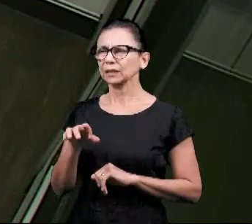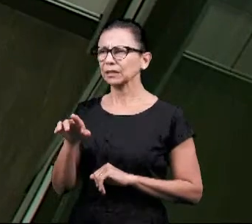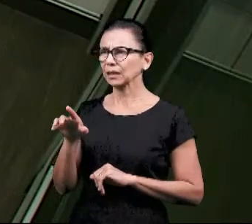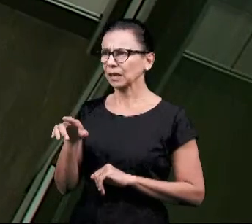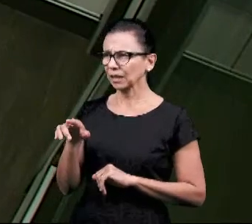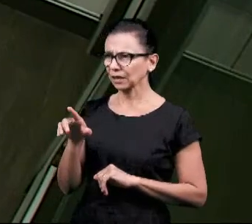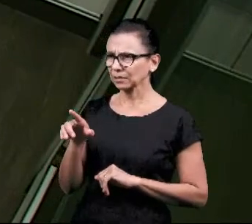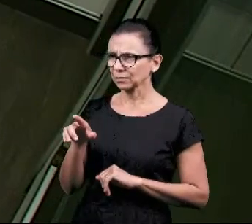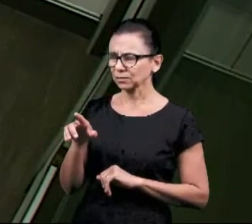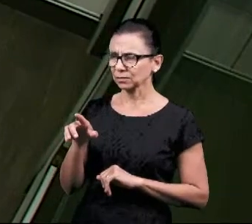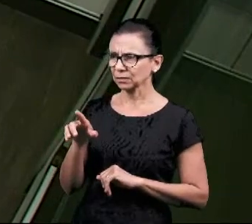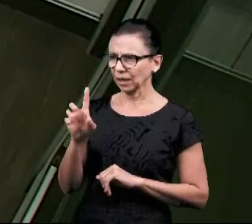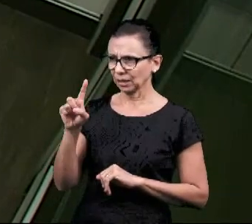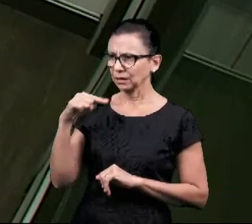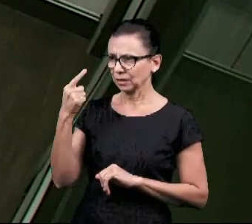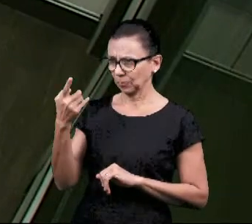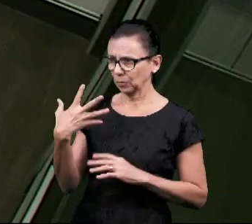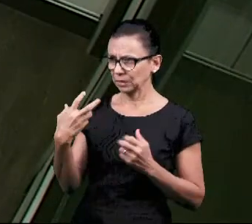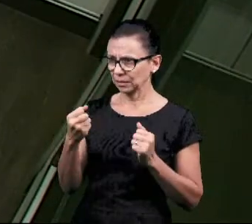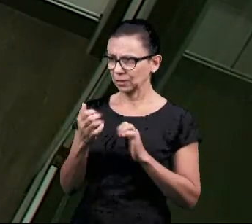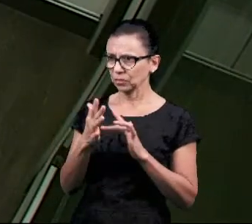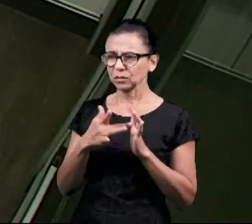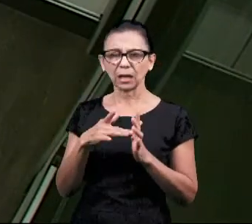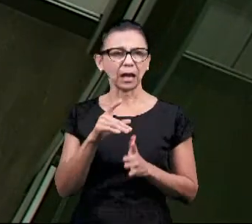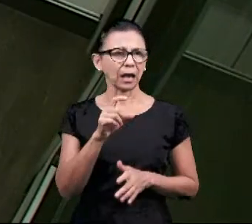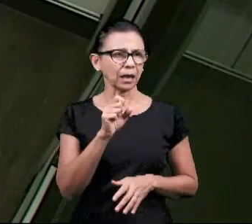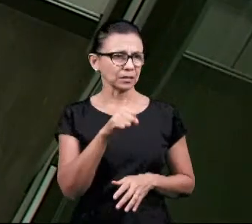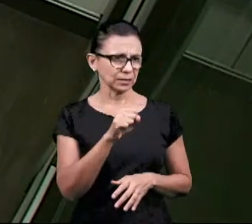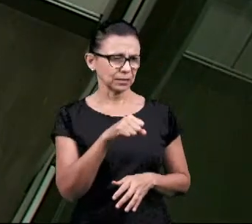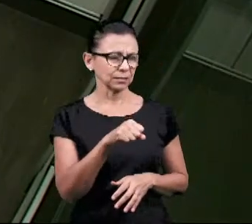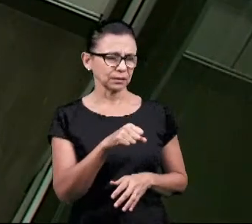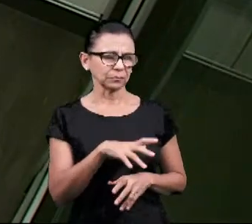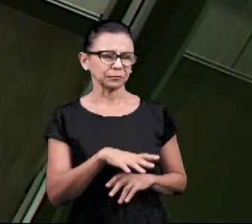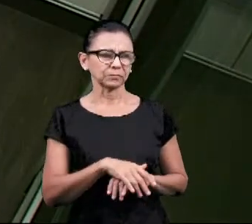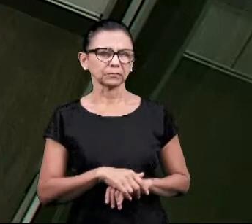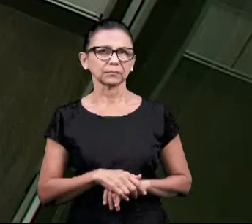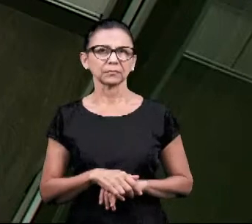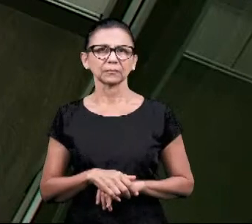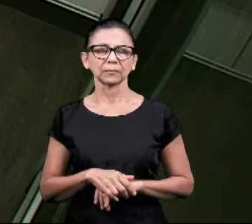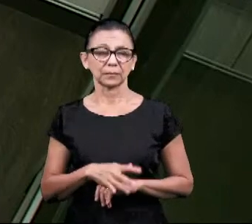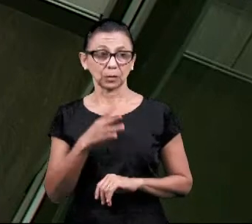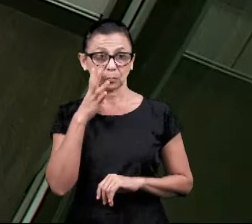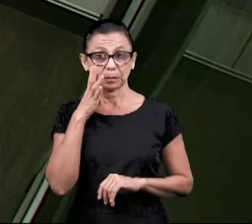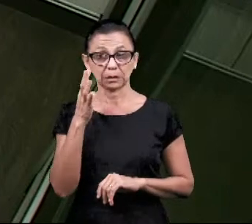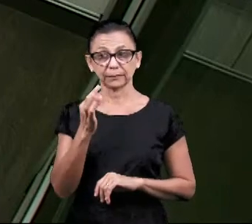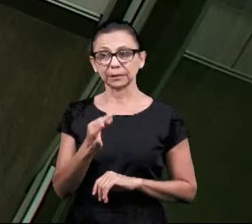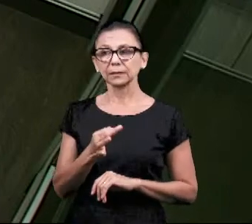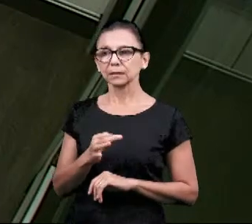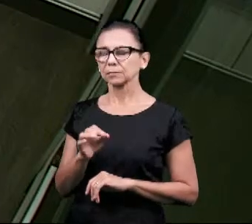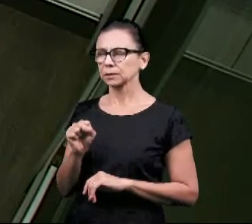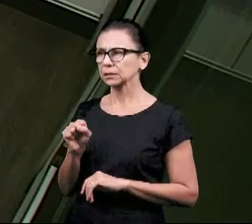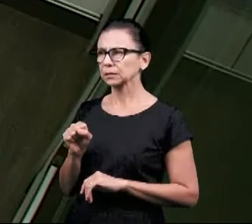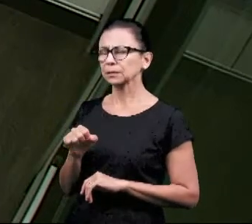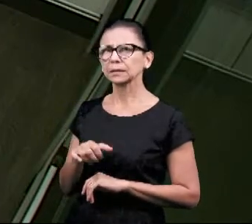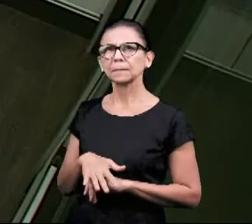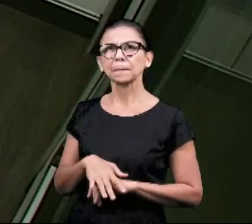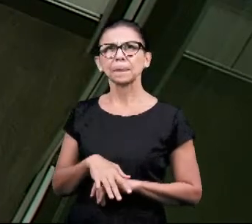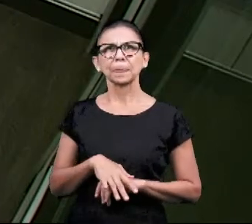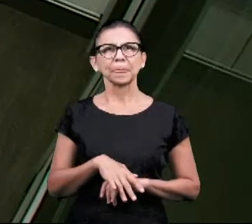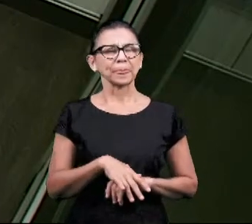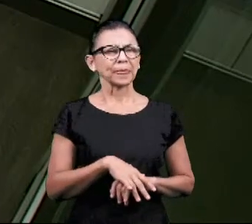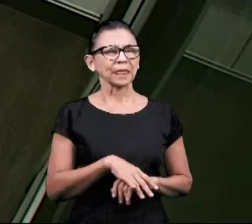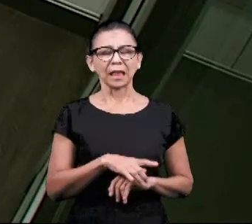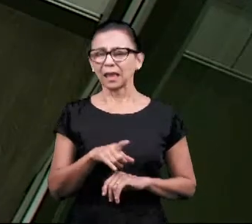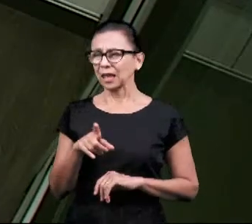depois que o senhor se converteu. Depois que eu me converti, Então vamos voltar lá. Eu só queria perguntar ao senhor se o senhor realmente prestava atenção. Prestava o senhor foi atenção. Na igreja, tinha ceia, o senhor achou que teria uma